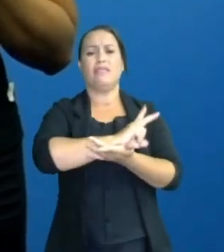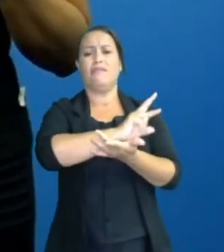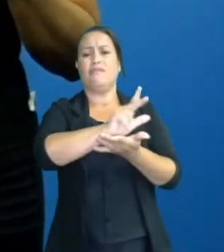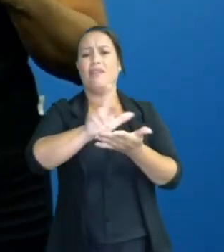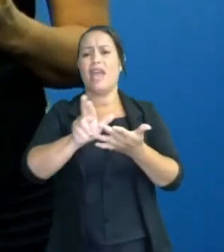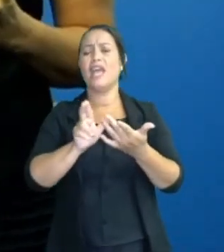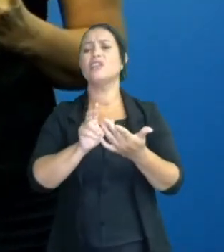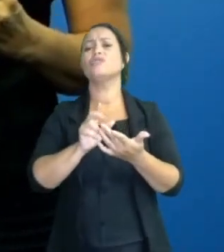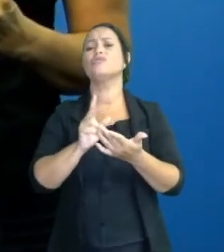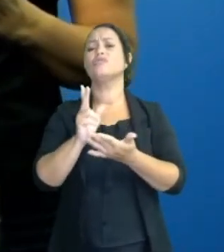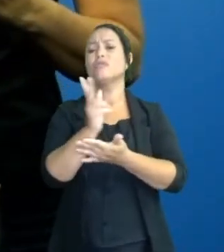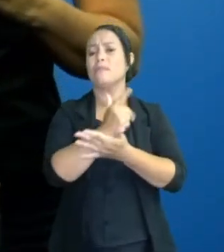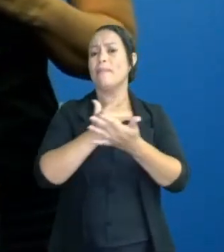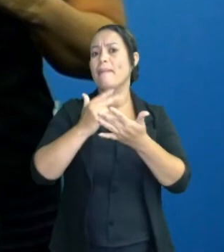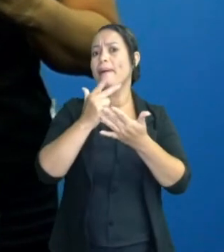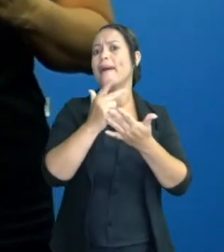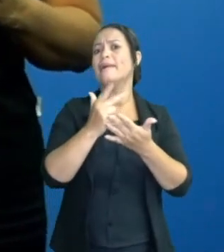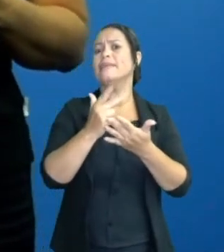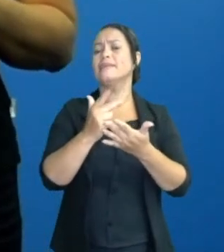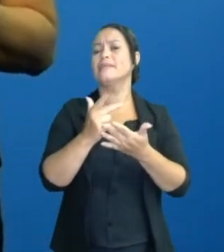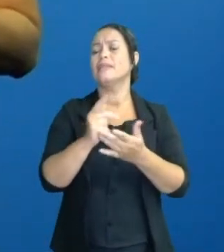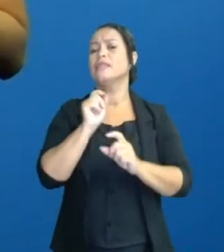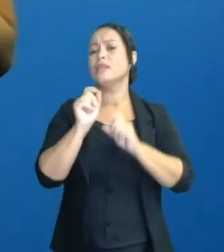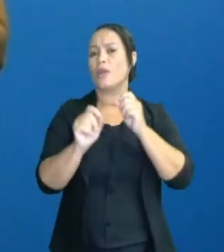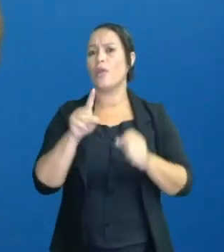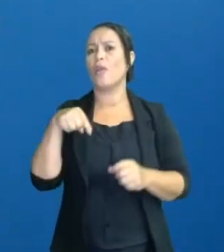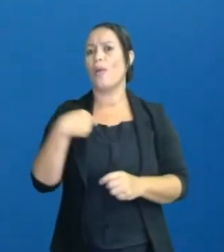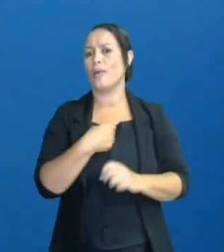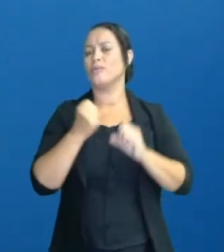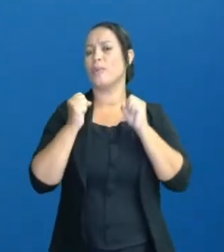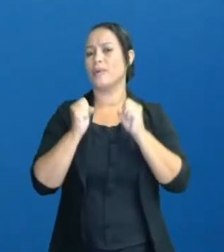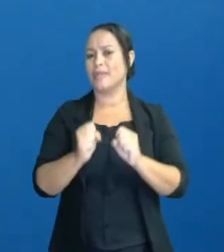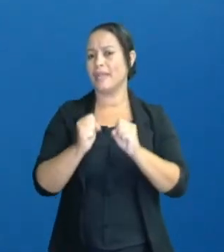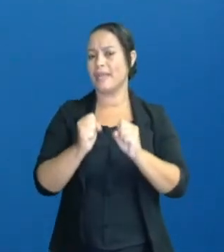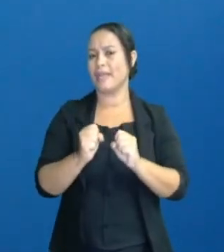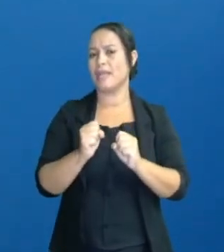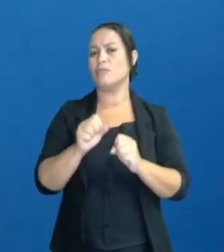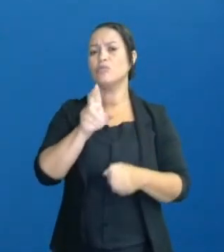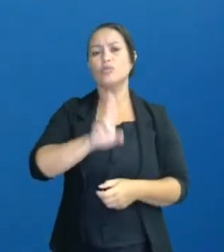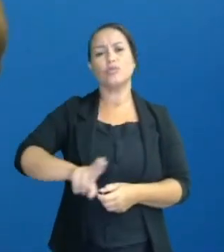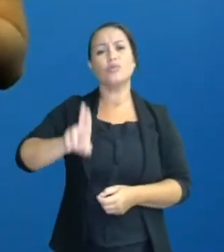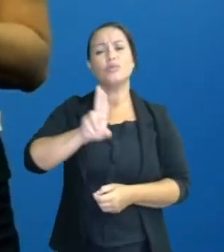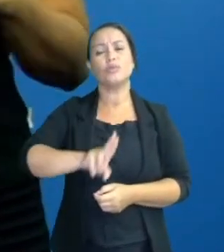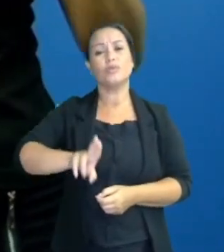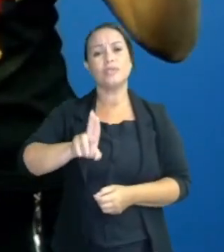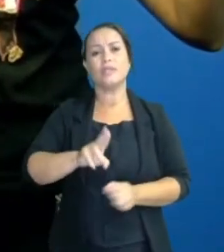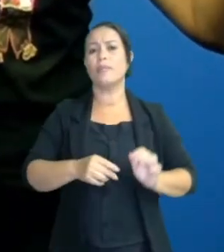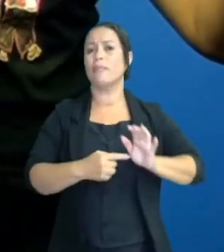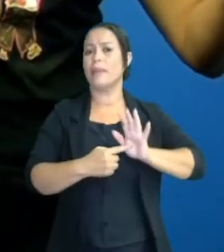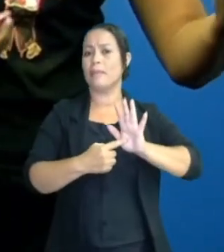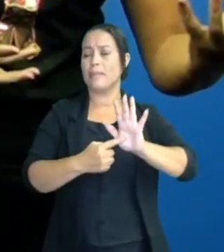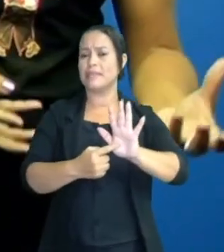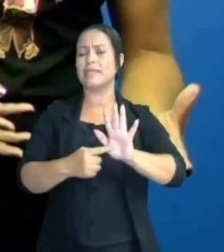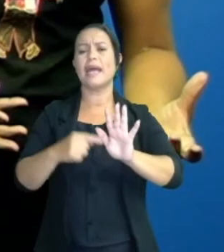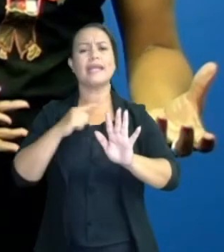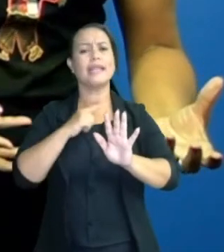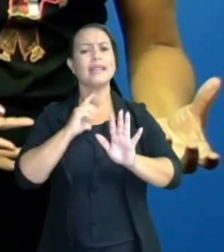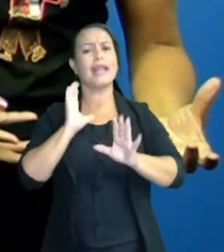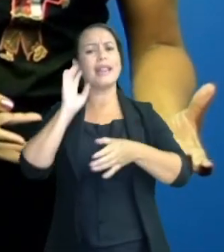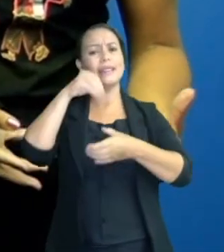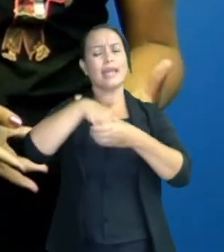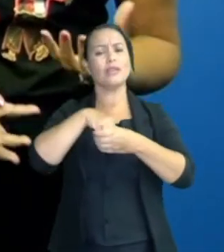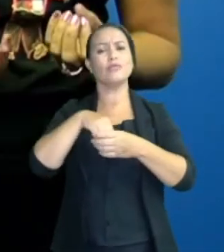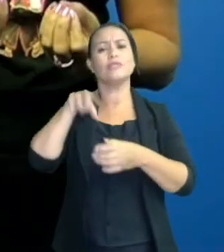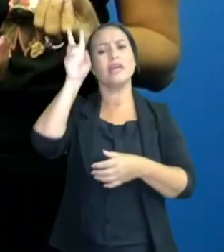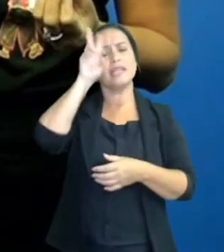recursos gráficos que a gente pode utilizar para interpretar, que estão lá dentro das